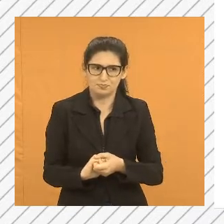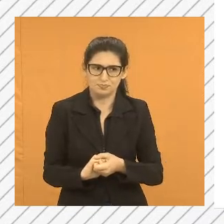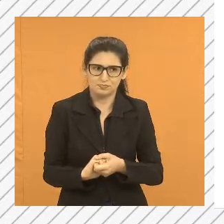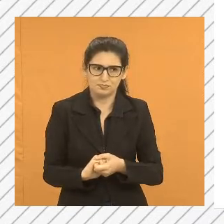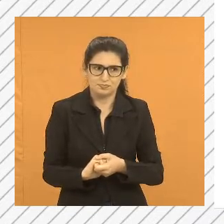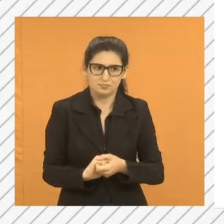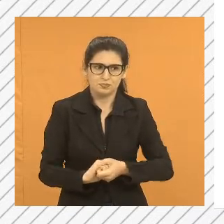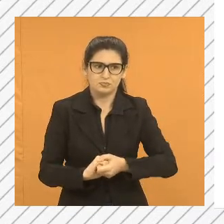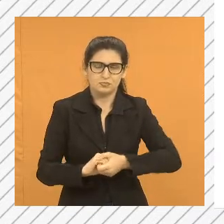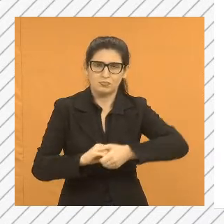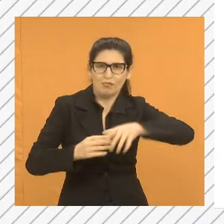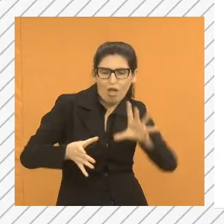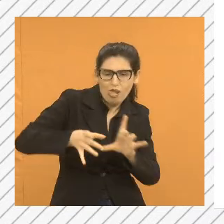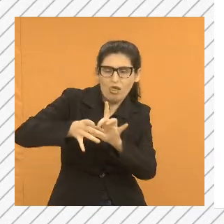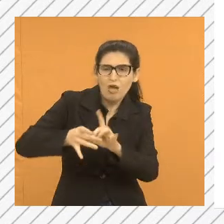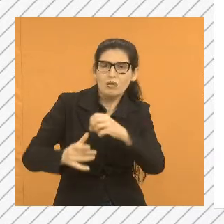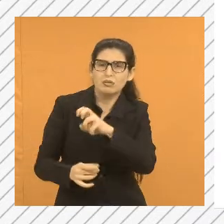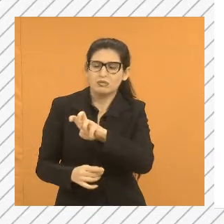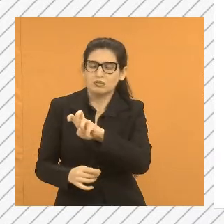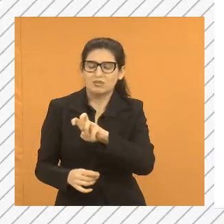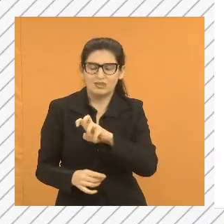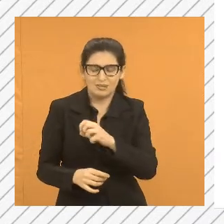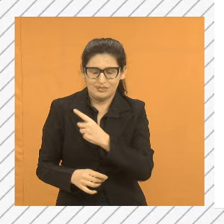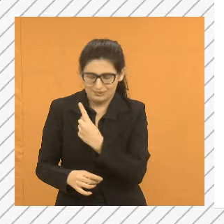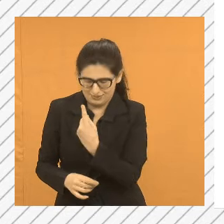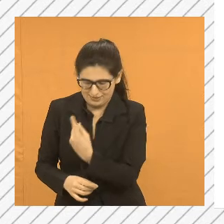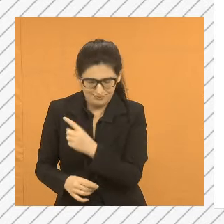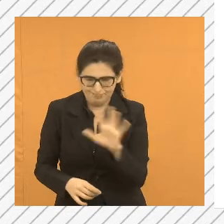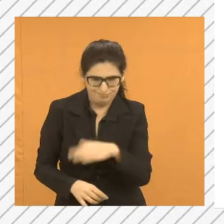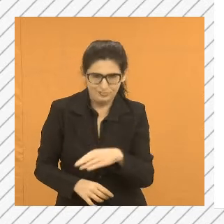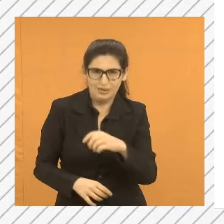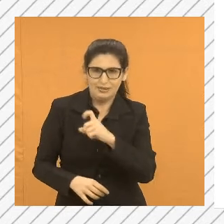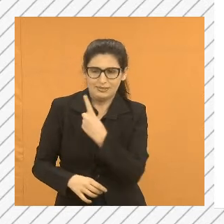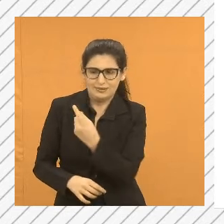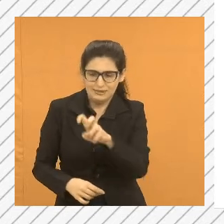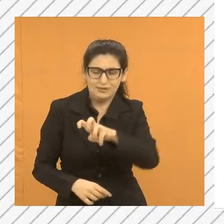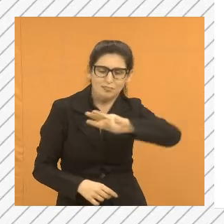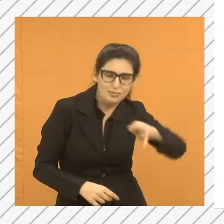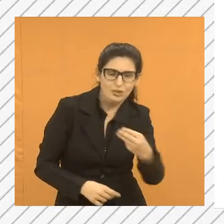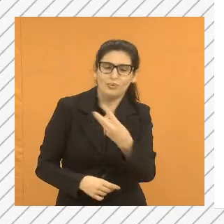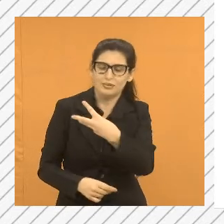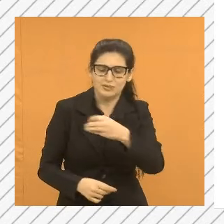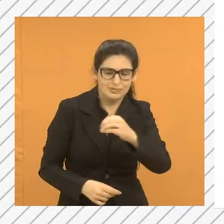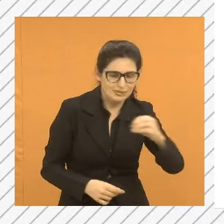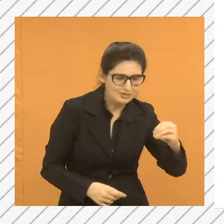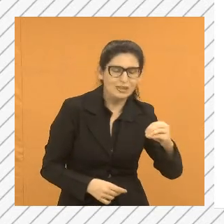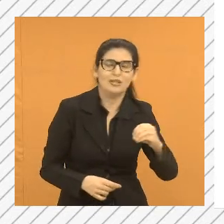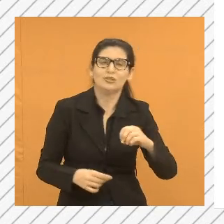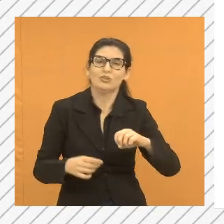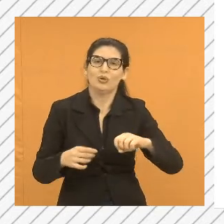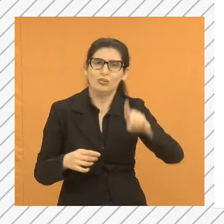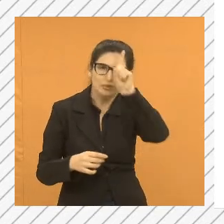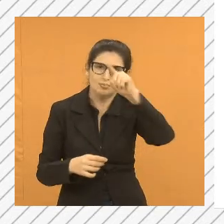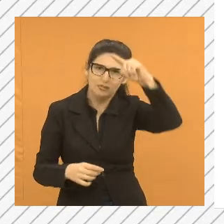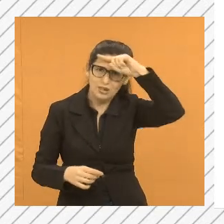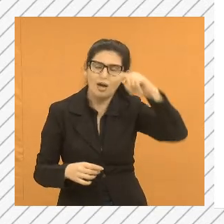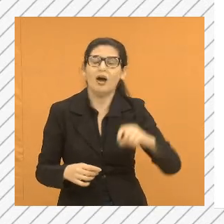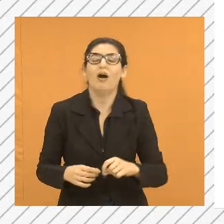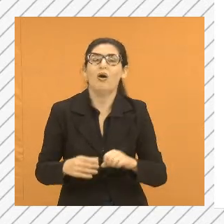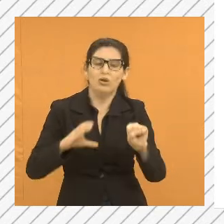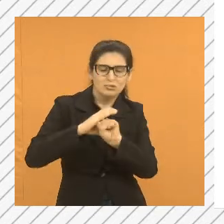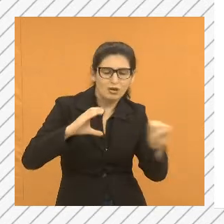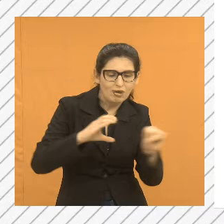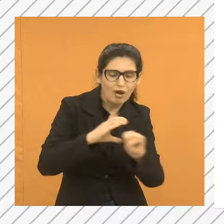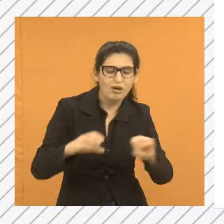Prestações conveniadas, 15.300.000, aí nós estamos falando dos hospitais, Santa Casa, São Francisco, as